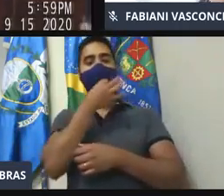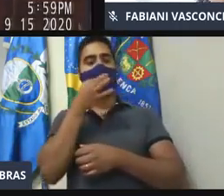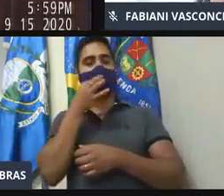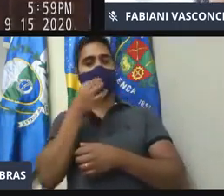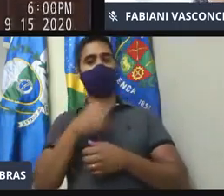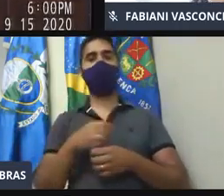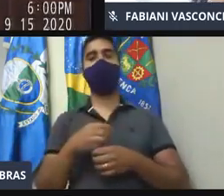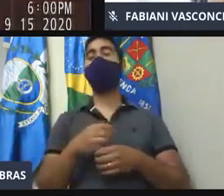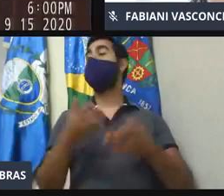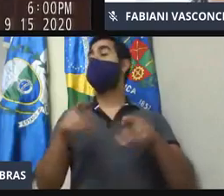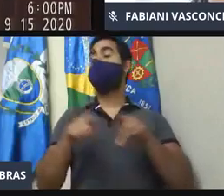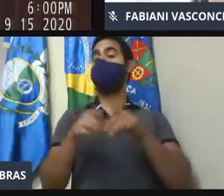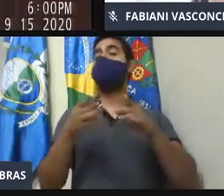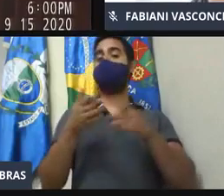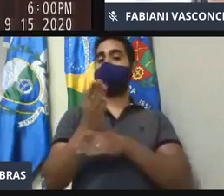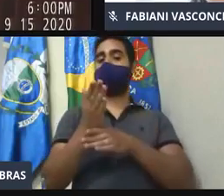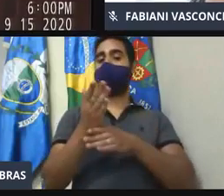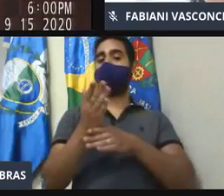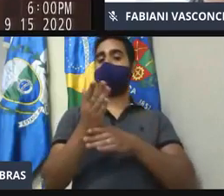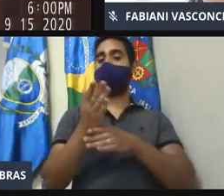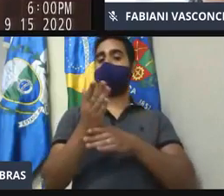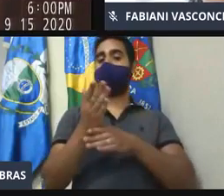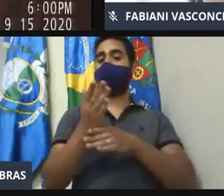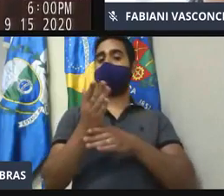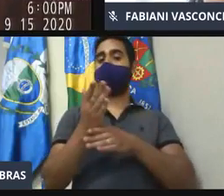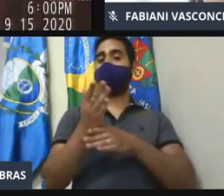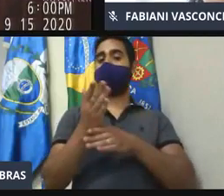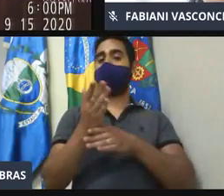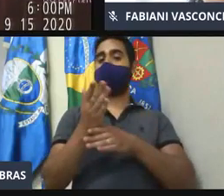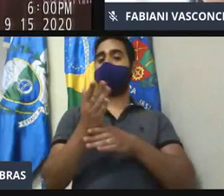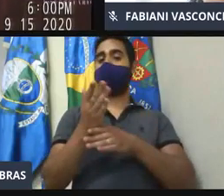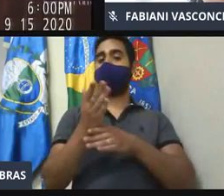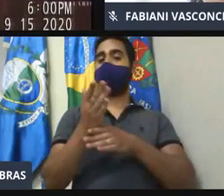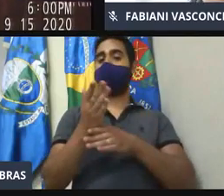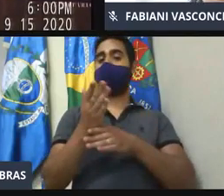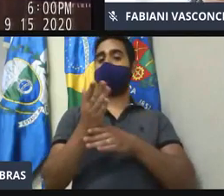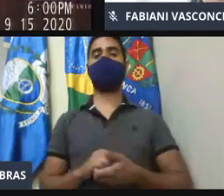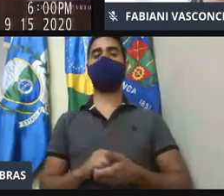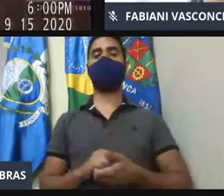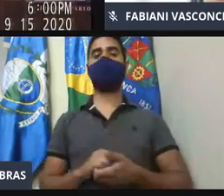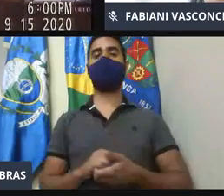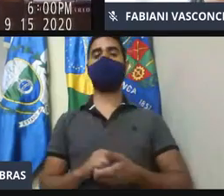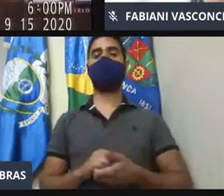2020 e a aprovação da mesa.